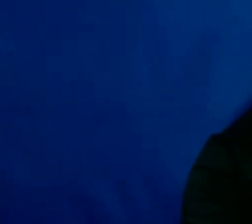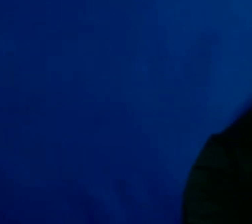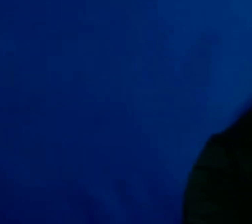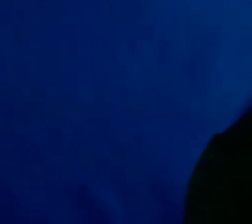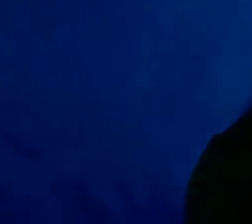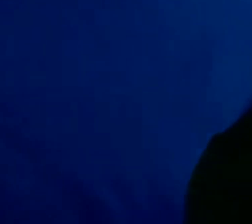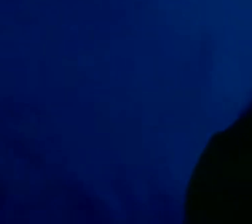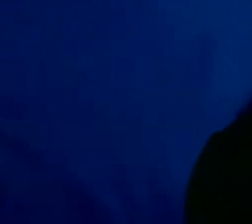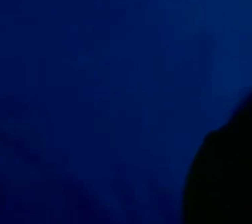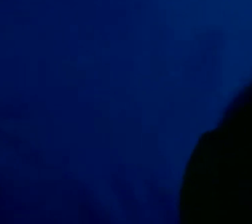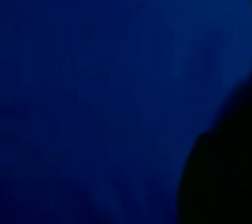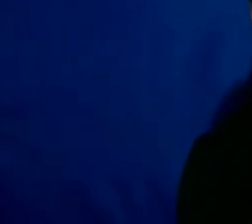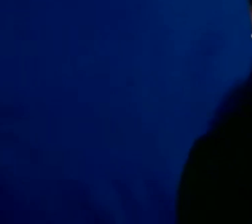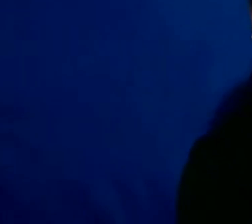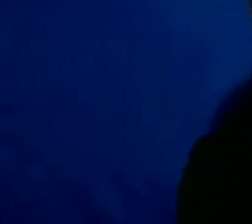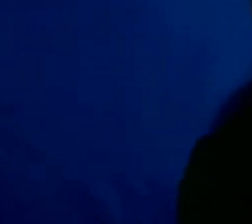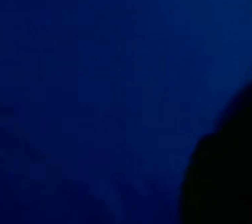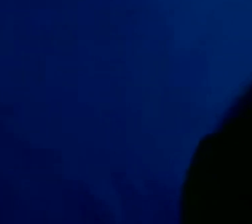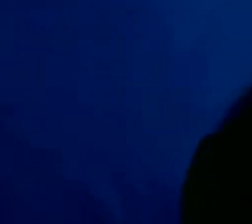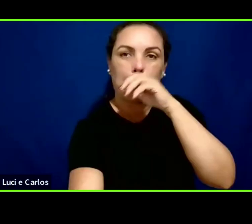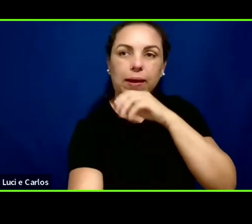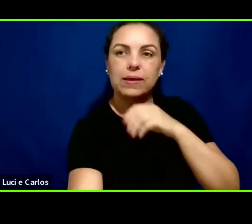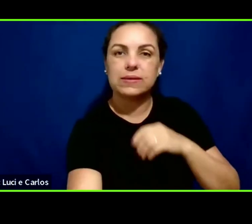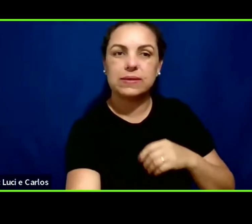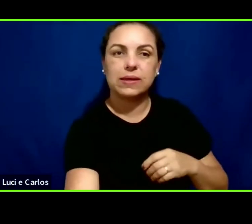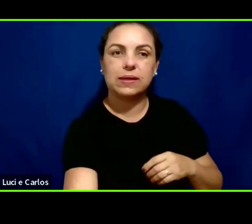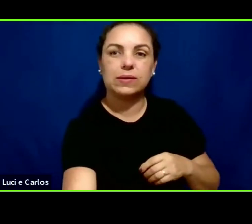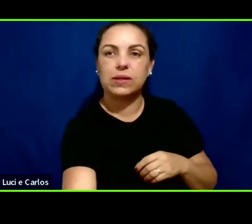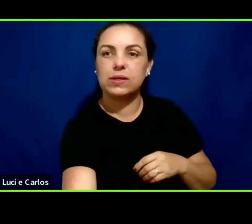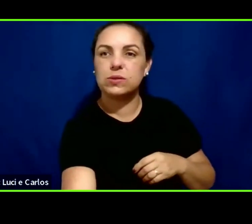poder falarmos um pouco, né,